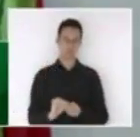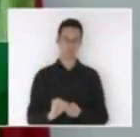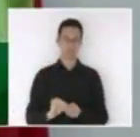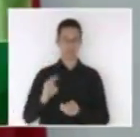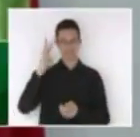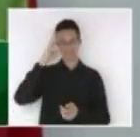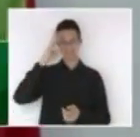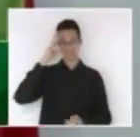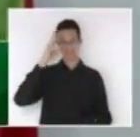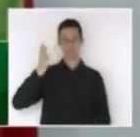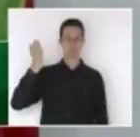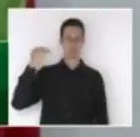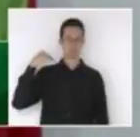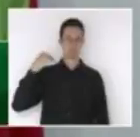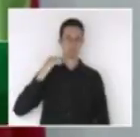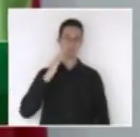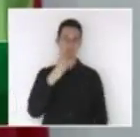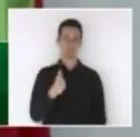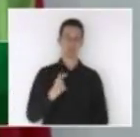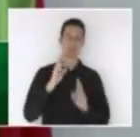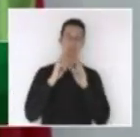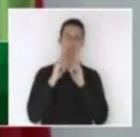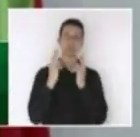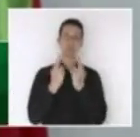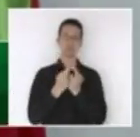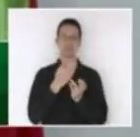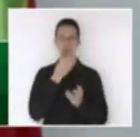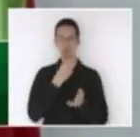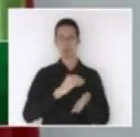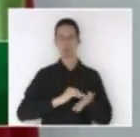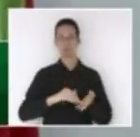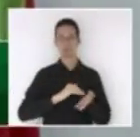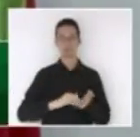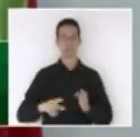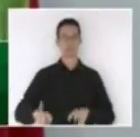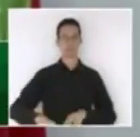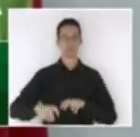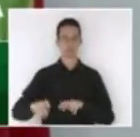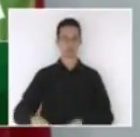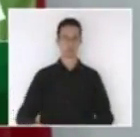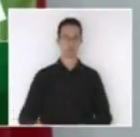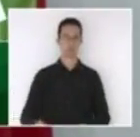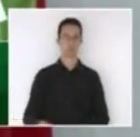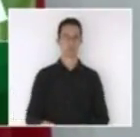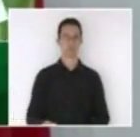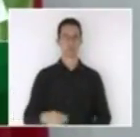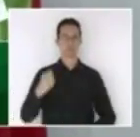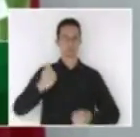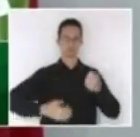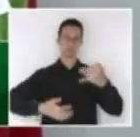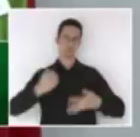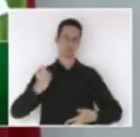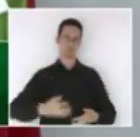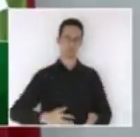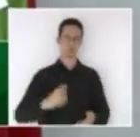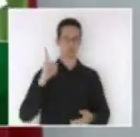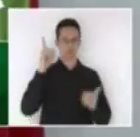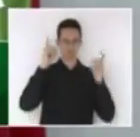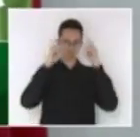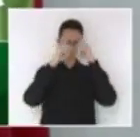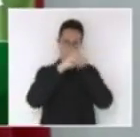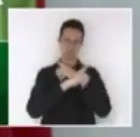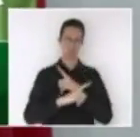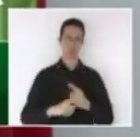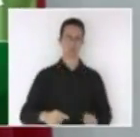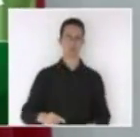terça-feira numa reunião com o secretário da Agricultura, onde falamos da nossa dificuldade também. Colocamos que